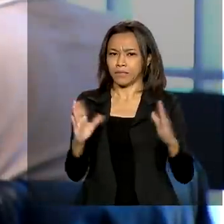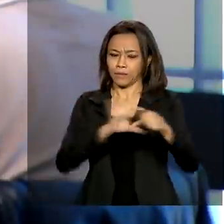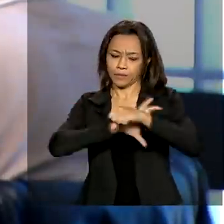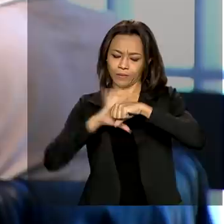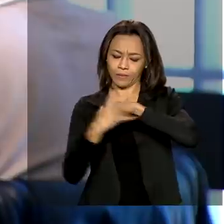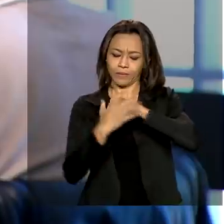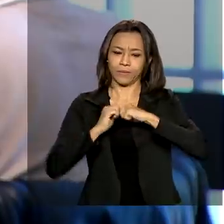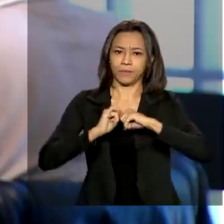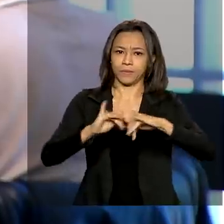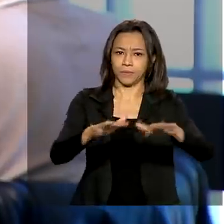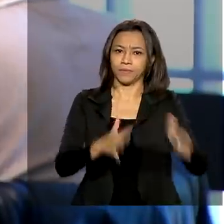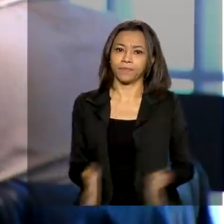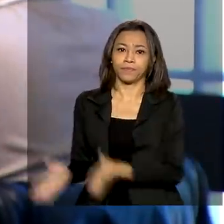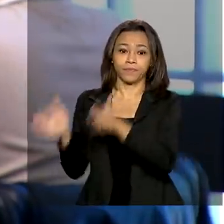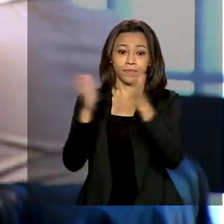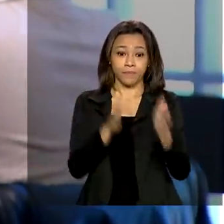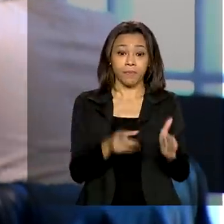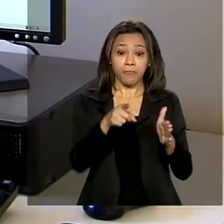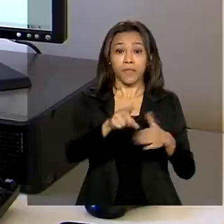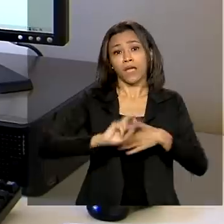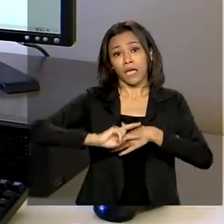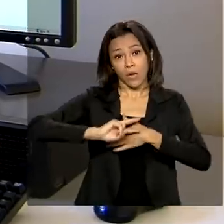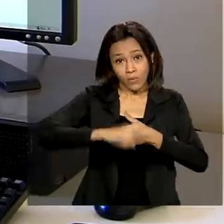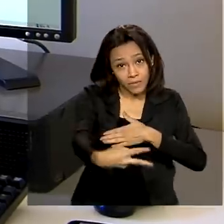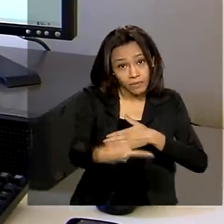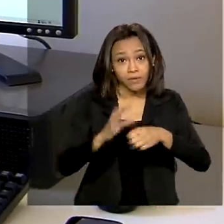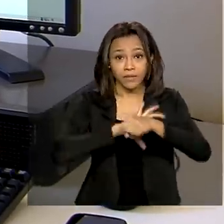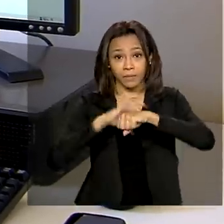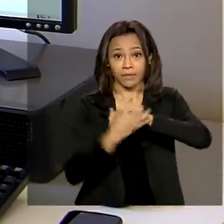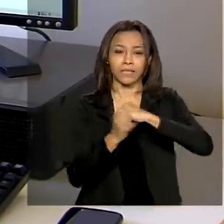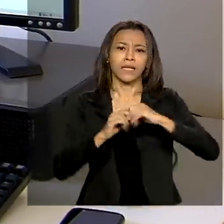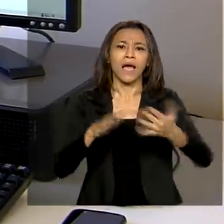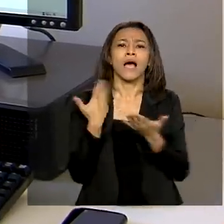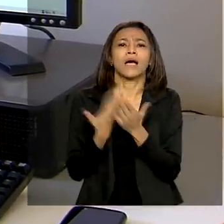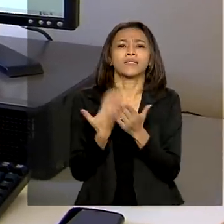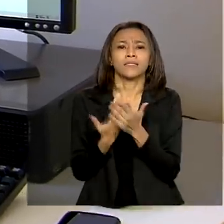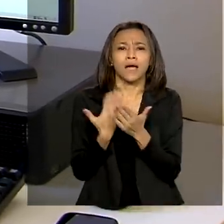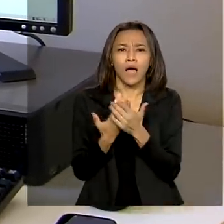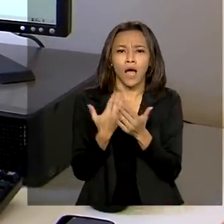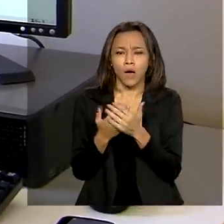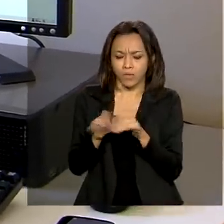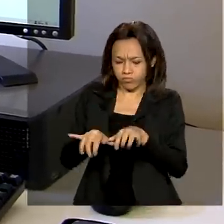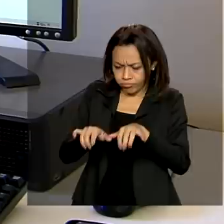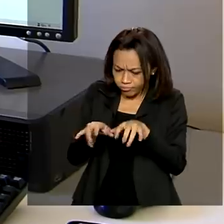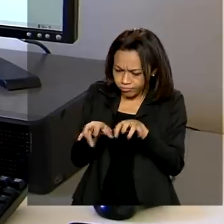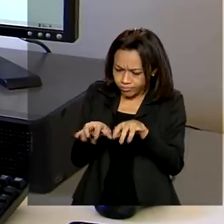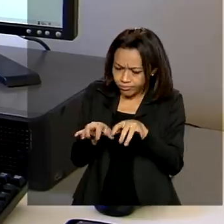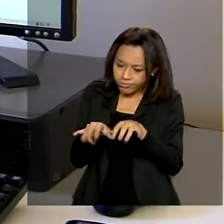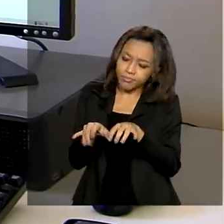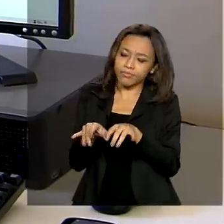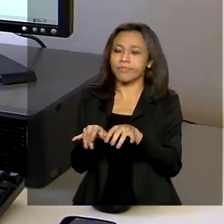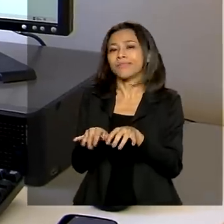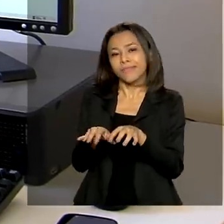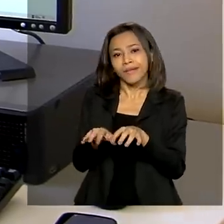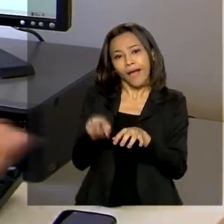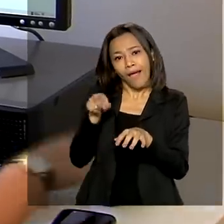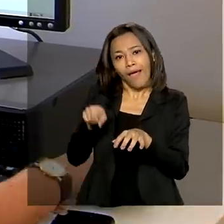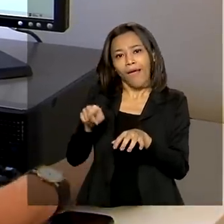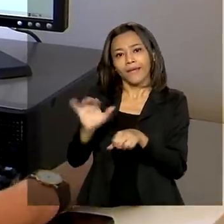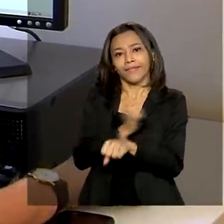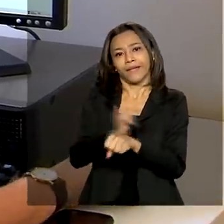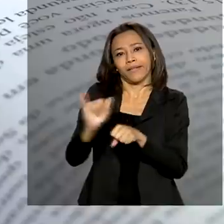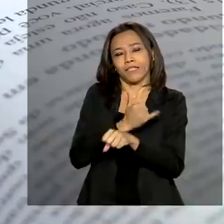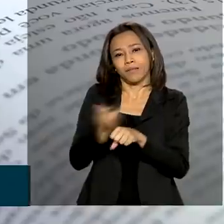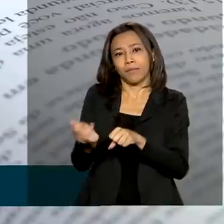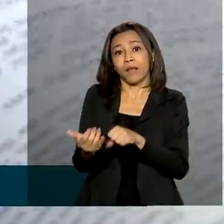Por causa da pandemia de coronavírus, as aulas online têm sido a única alternativa para a continuação das atividades